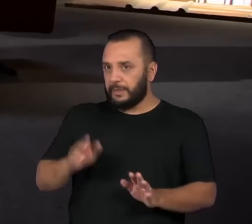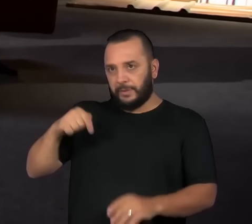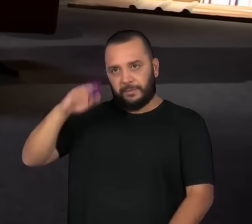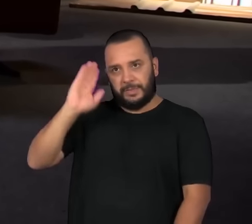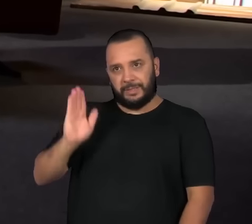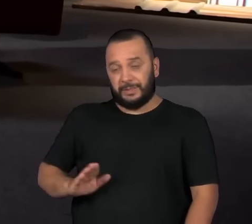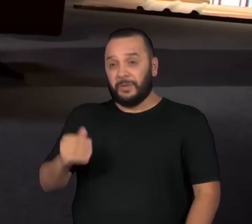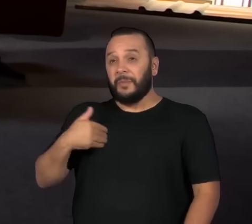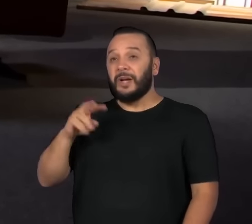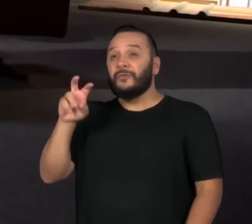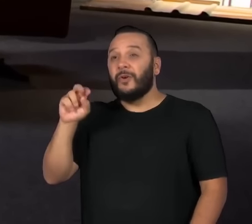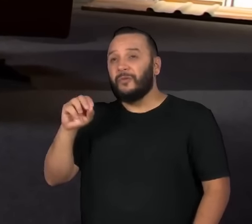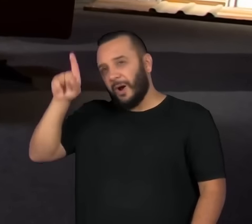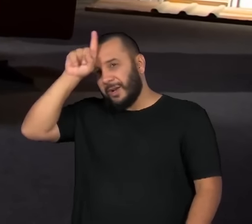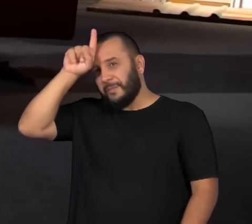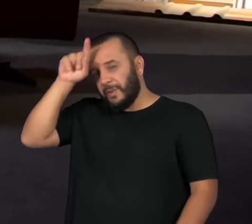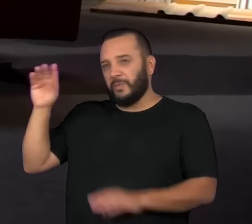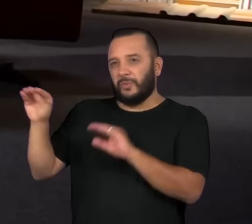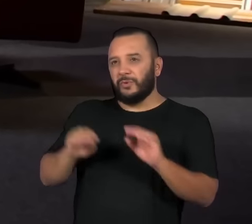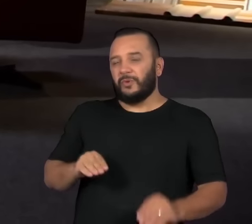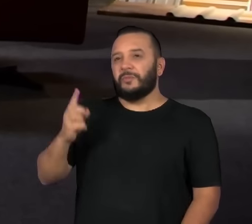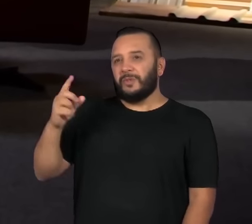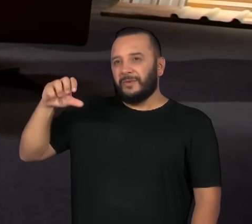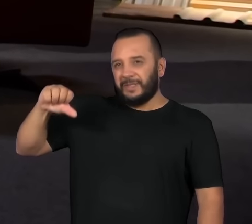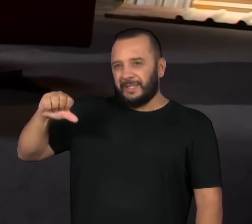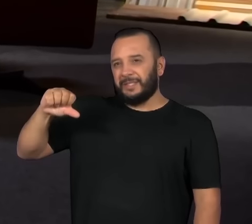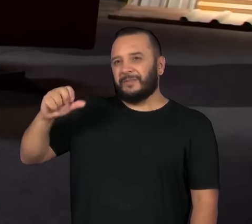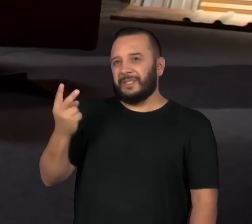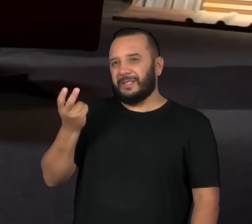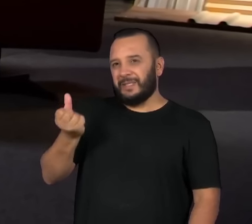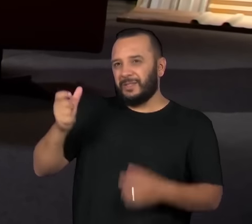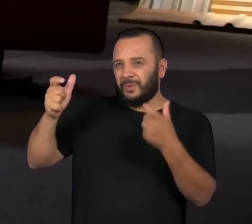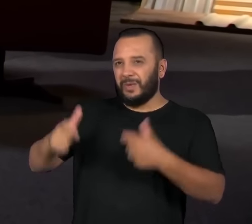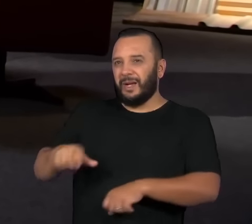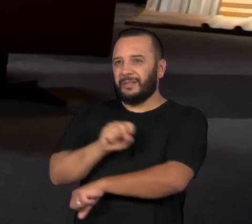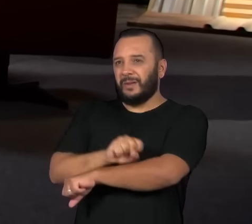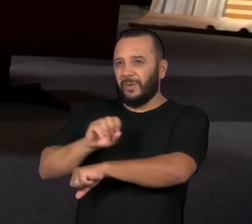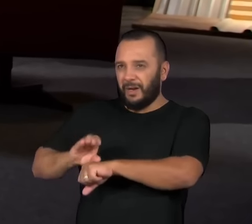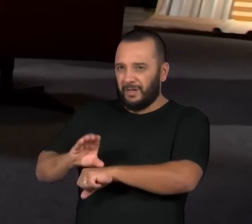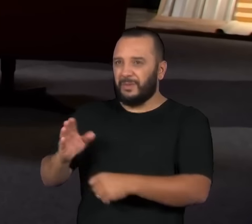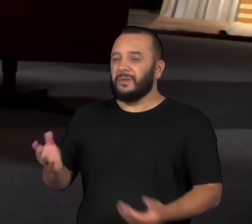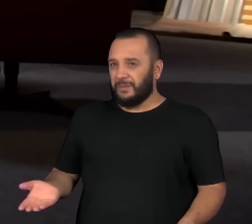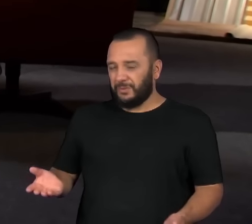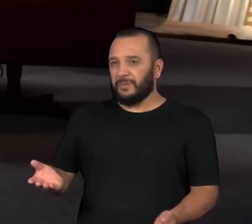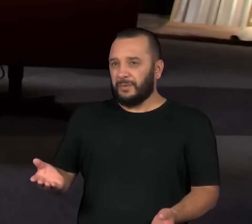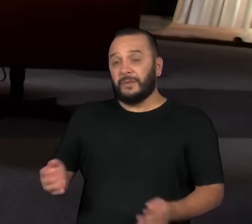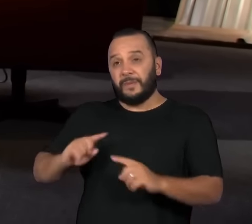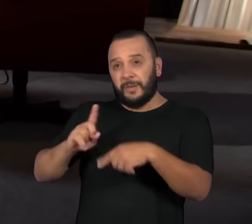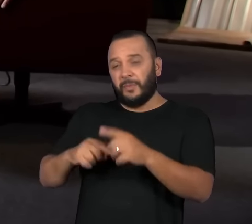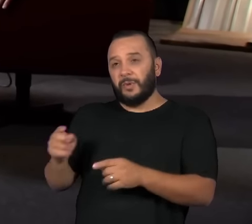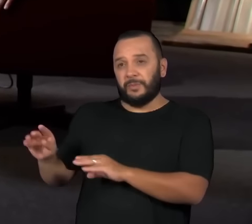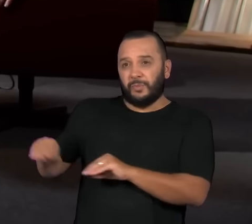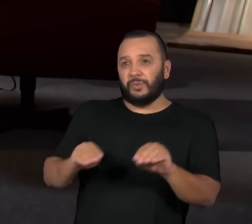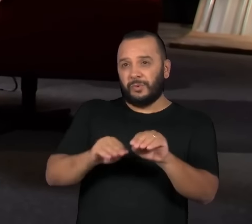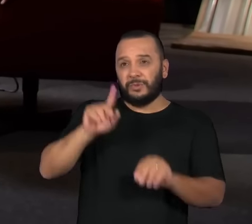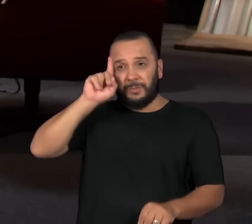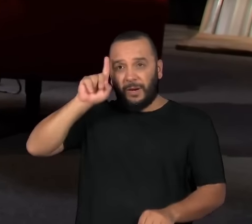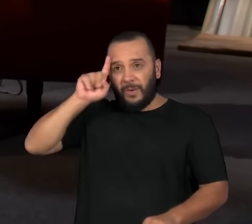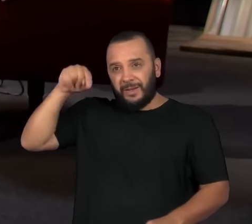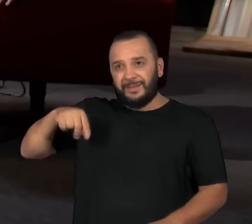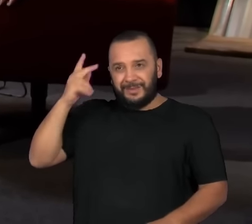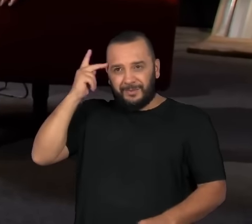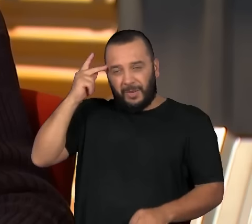em 1926, para a região de São Carlos. E depois foram para o Jabaquara, aqui em São Paulo, onde meu pai